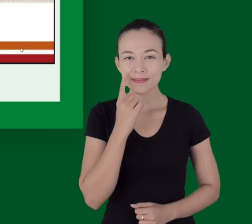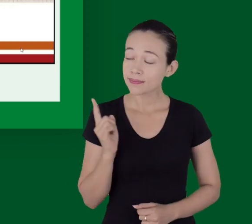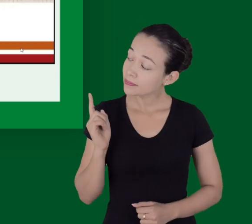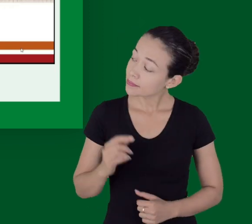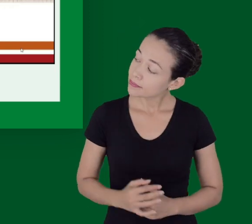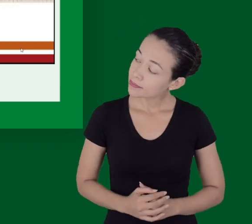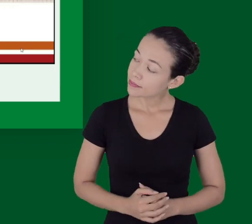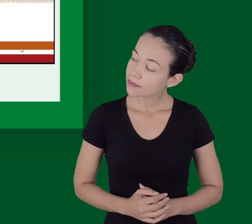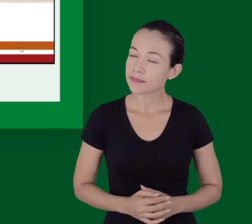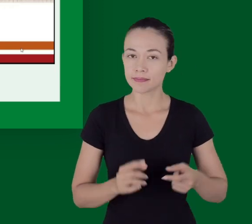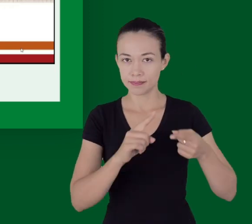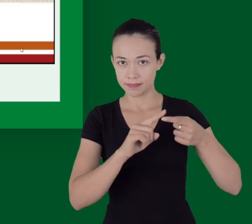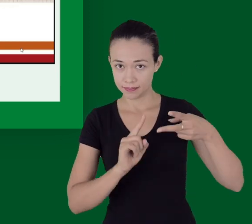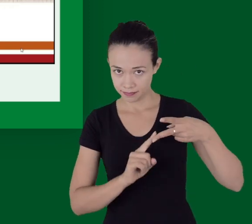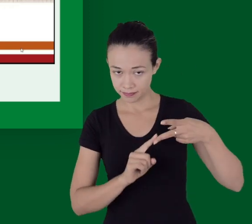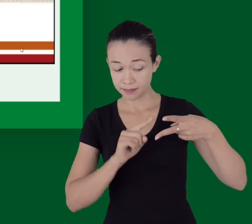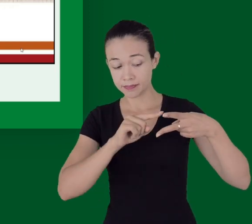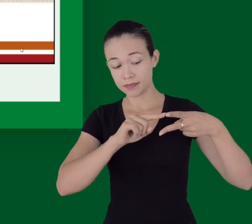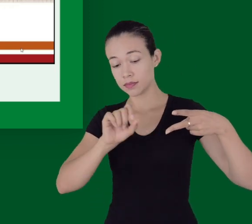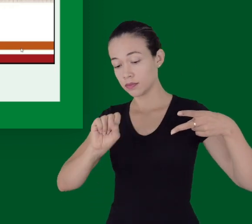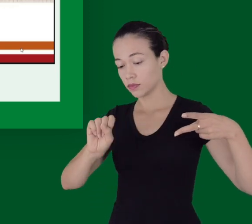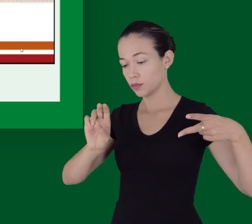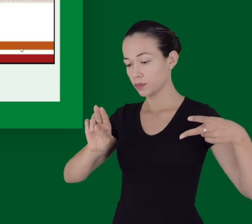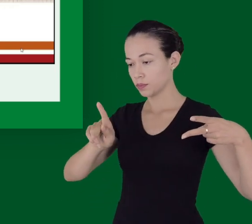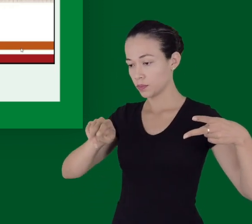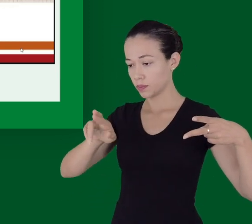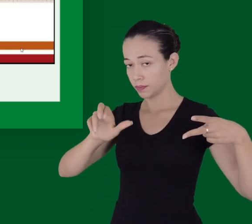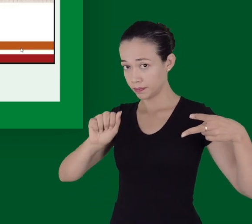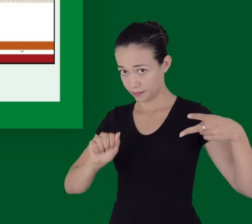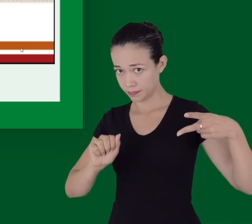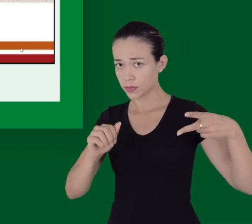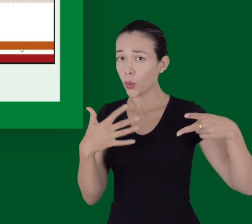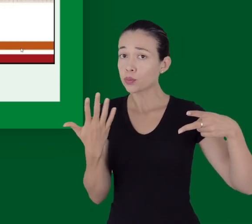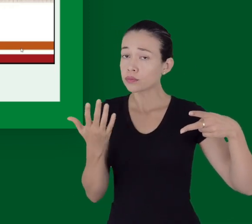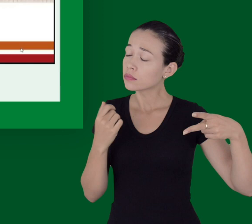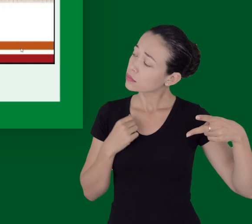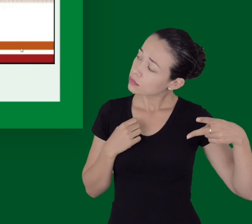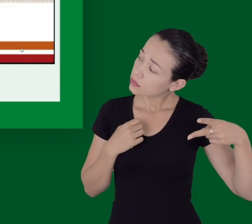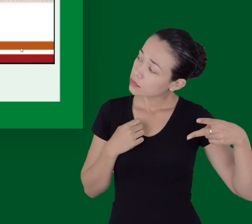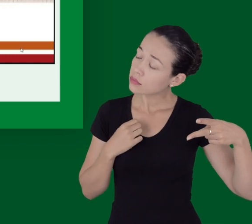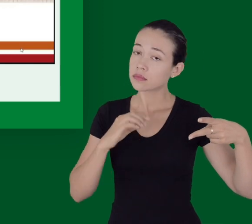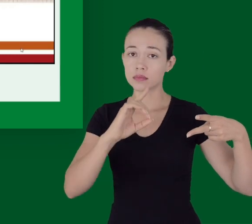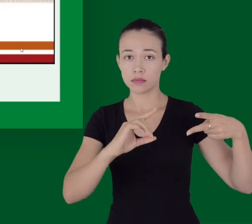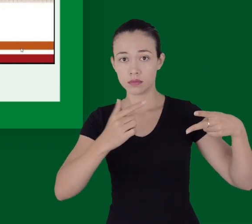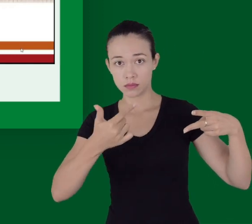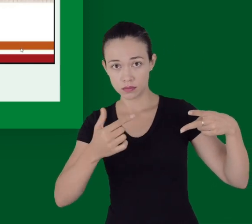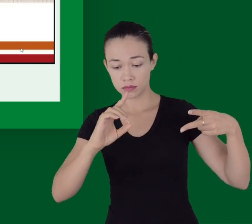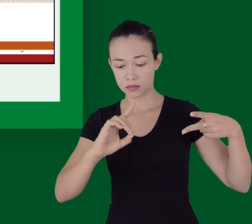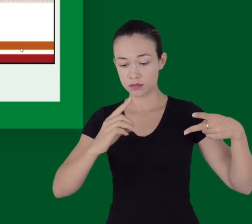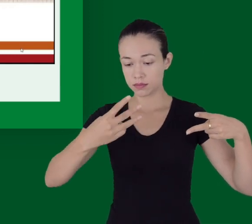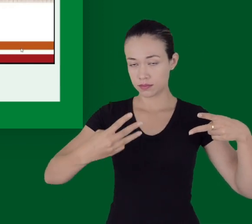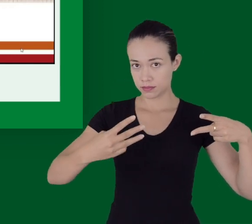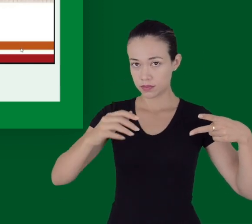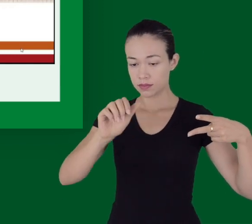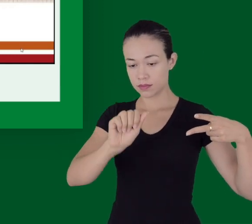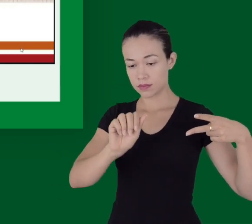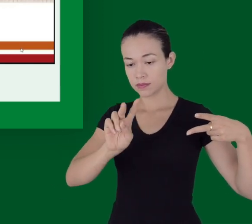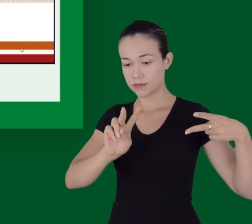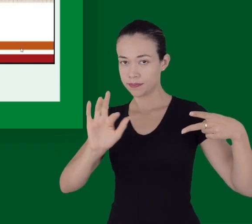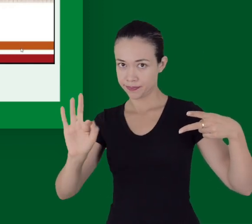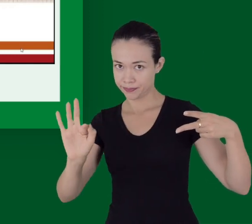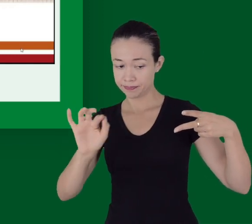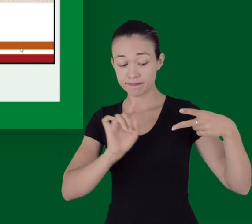Aqui nesse exemplo do eletro, a gente tem o supra em D2, D3 e EVF. E tem o infra